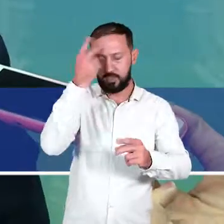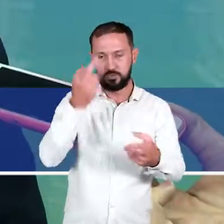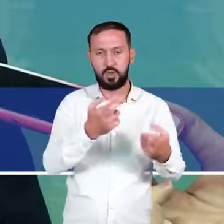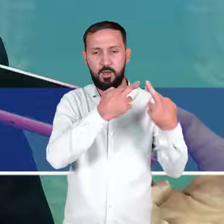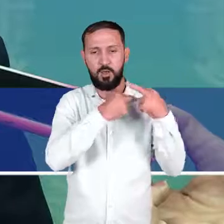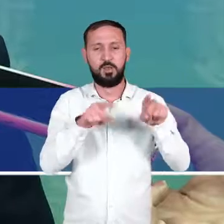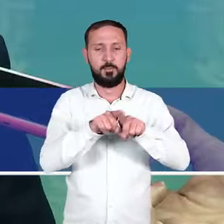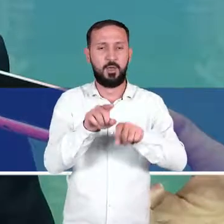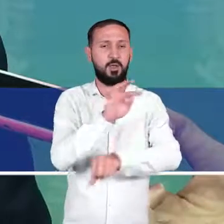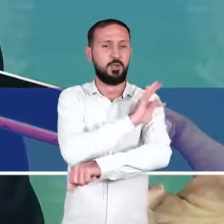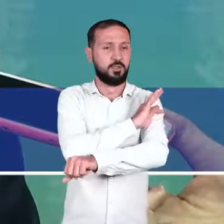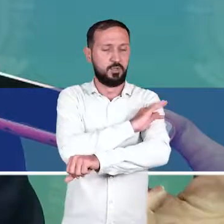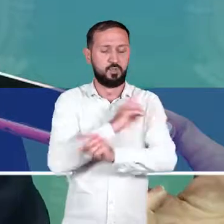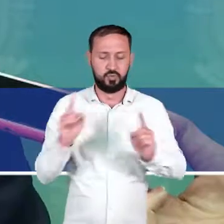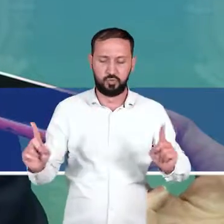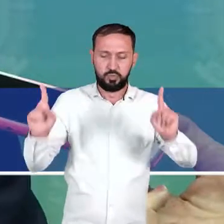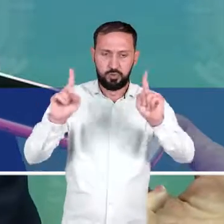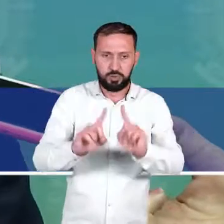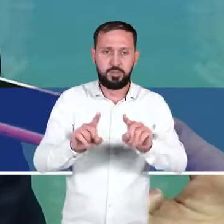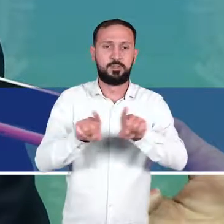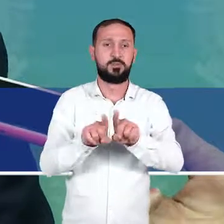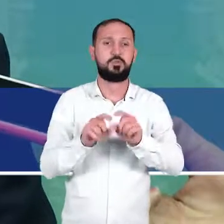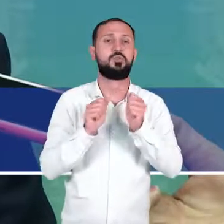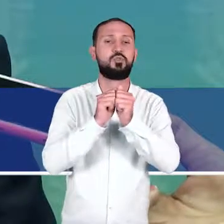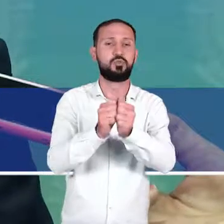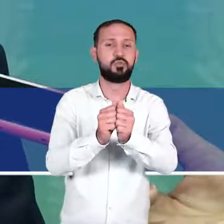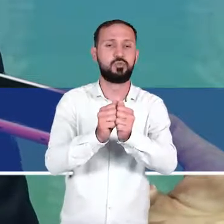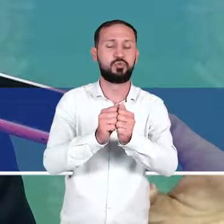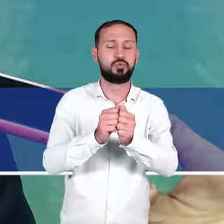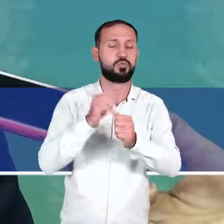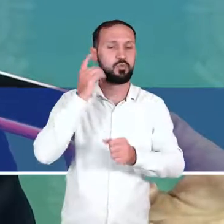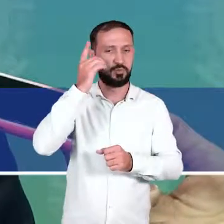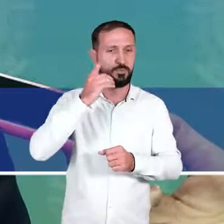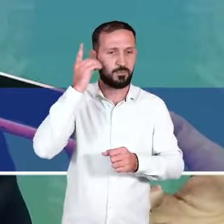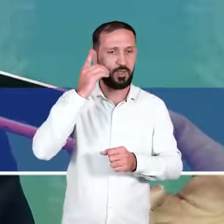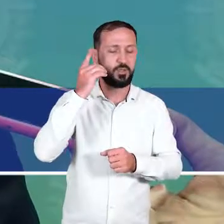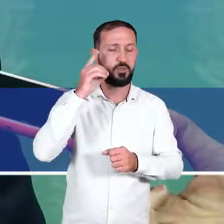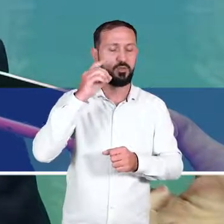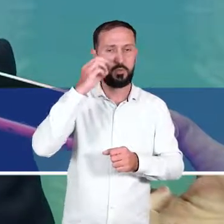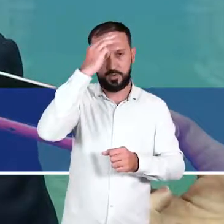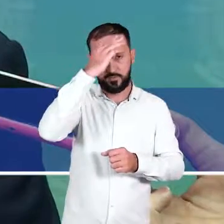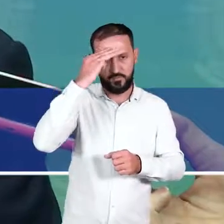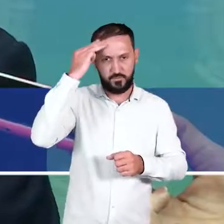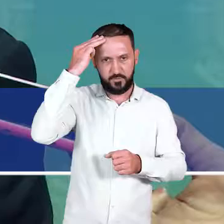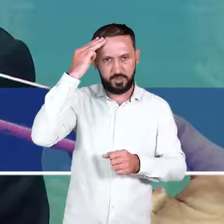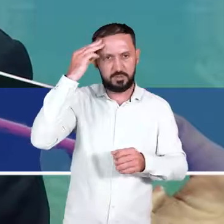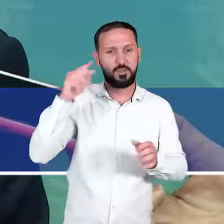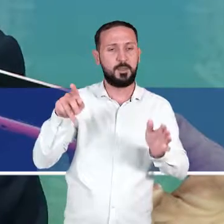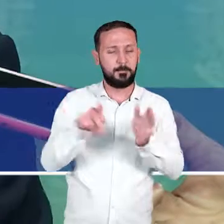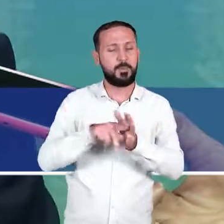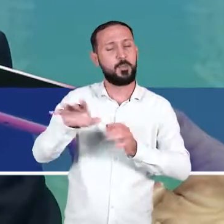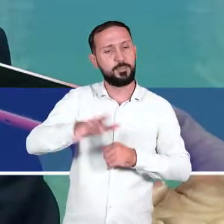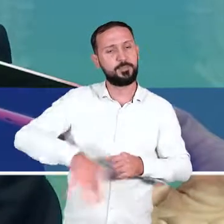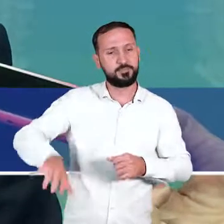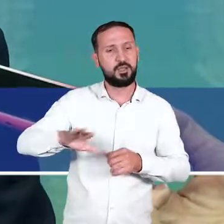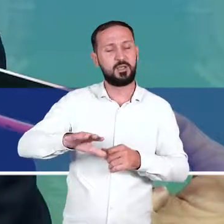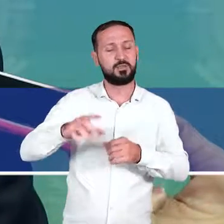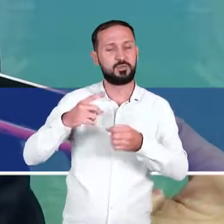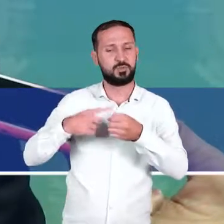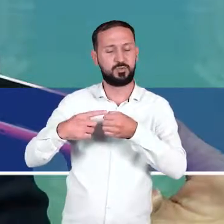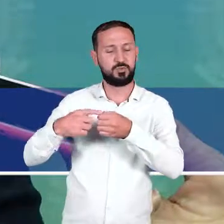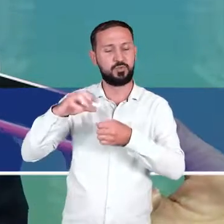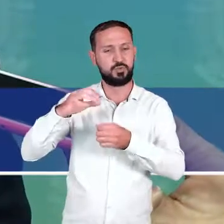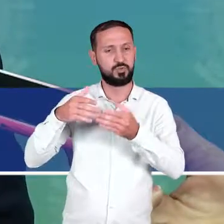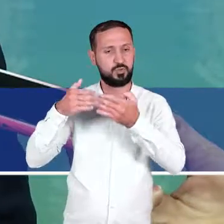prefeitura, parte técnica, junto com o deputado Evander, que é de Corumbá,